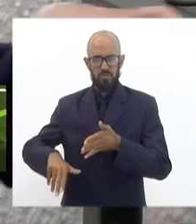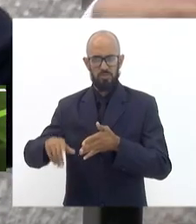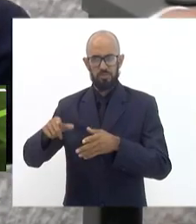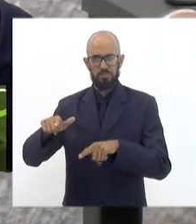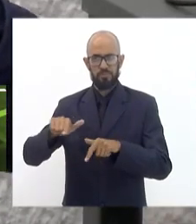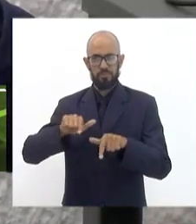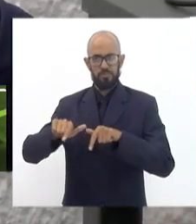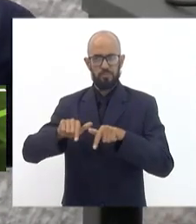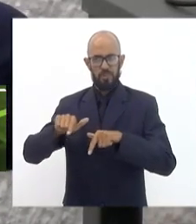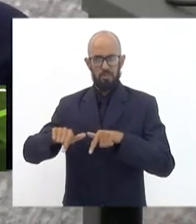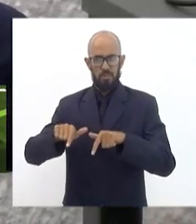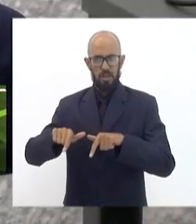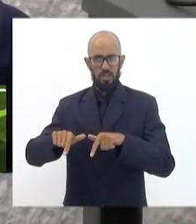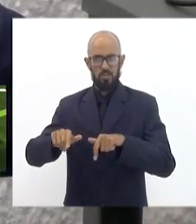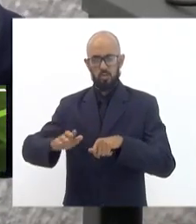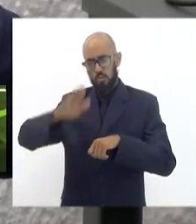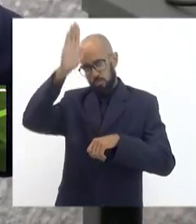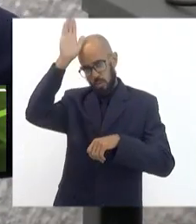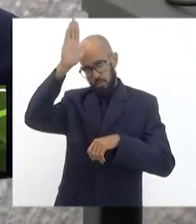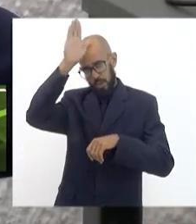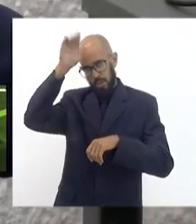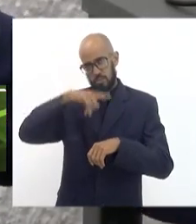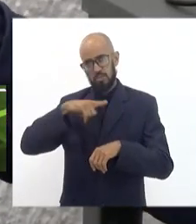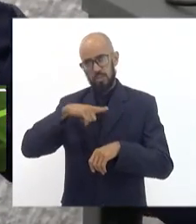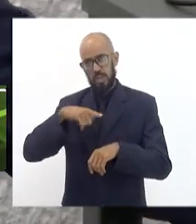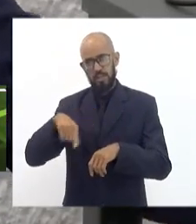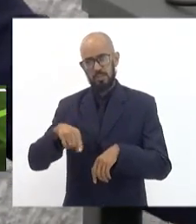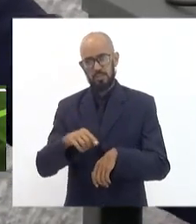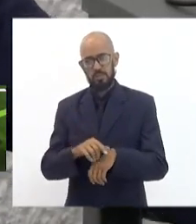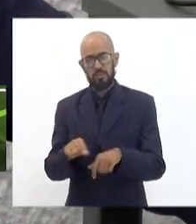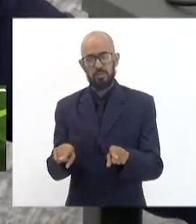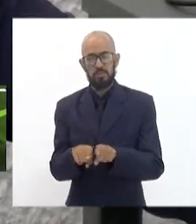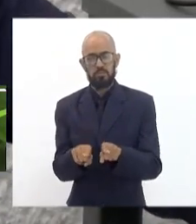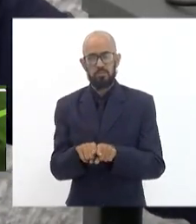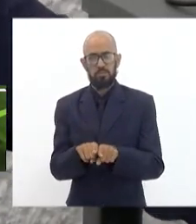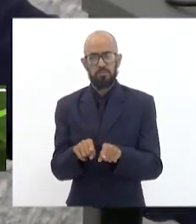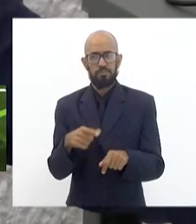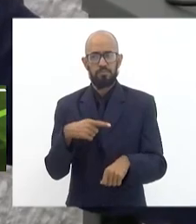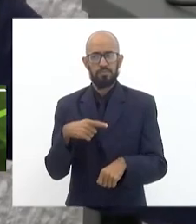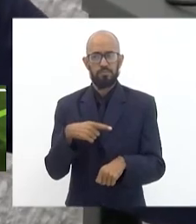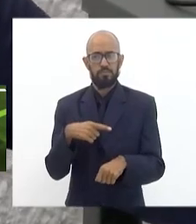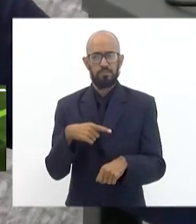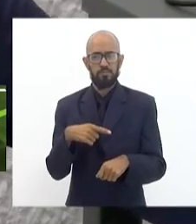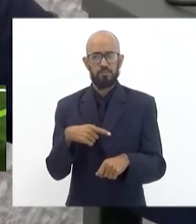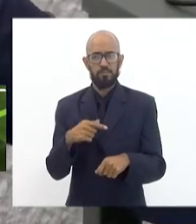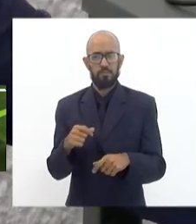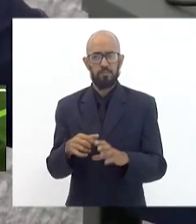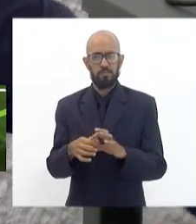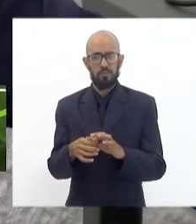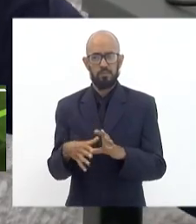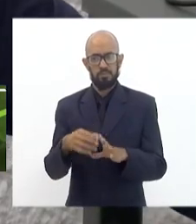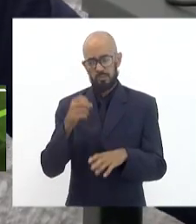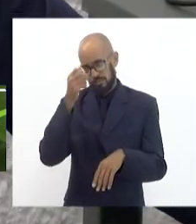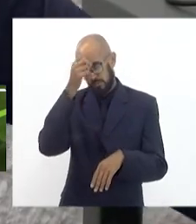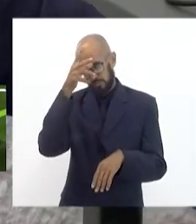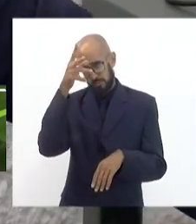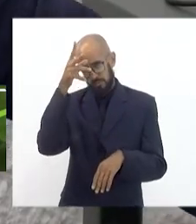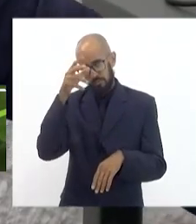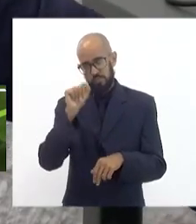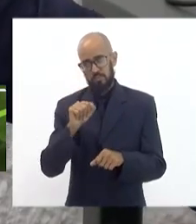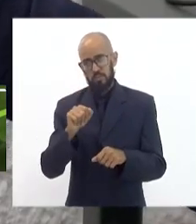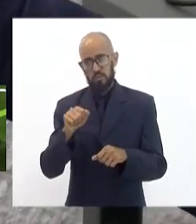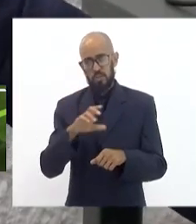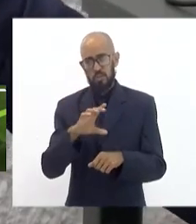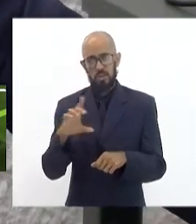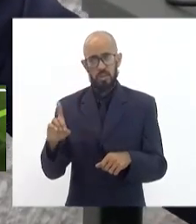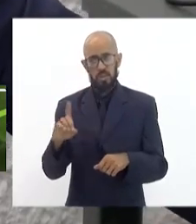atividades ainda com bombeiro minha normas temos ainda e nós temos com Latte posição da prefeitura com a nossa coordenação de equipe